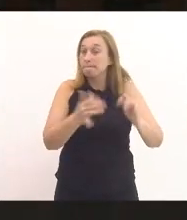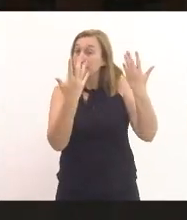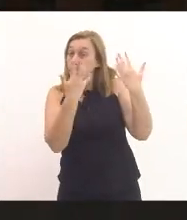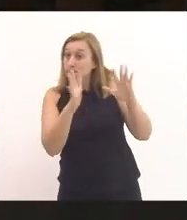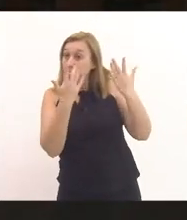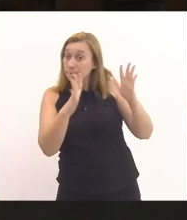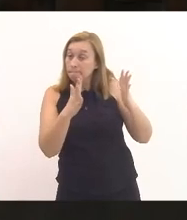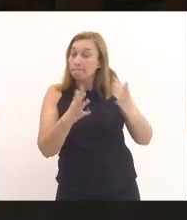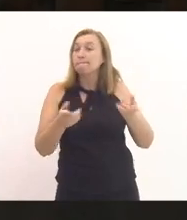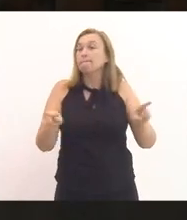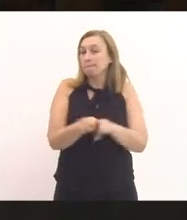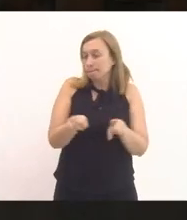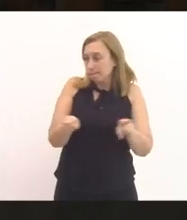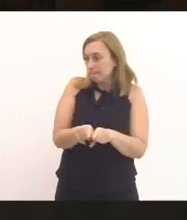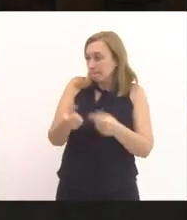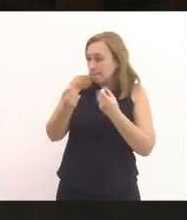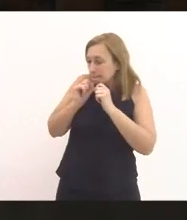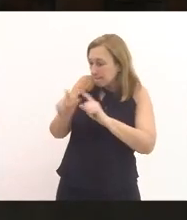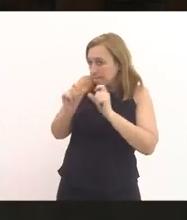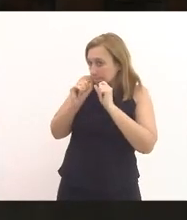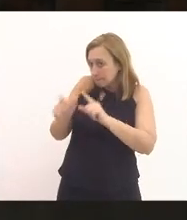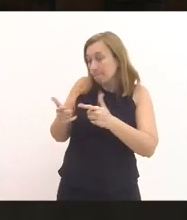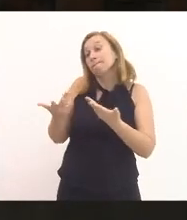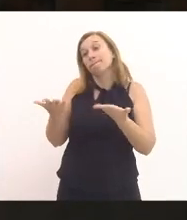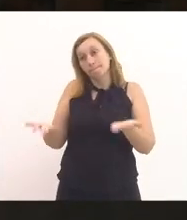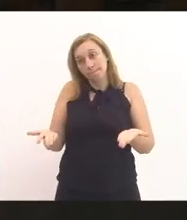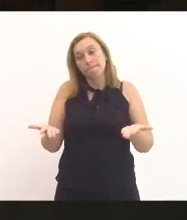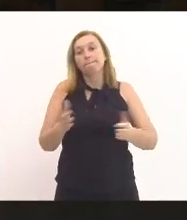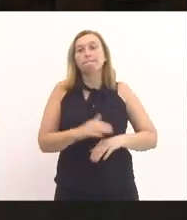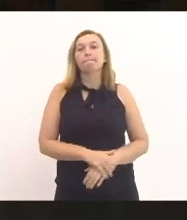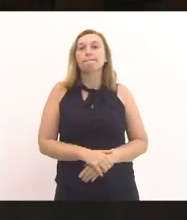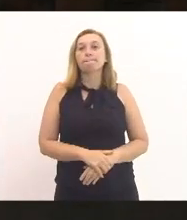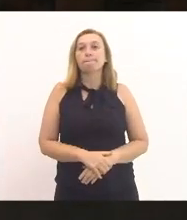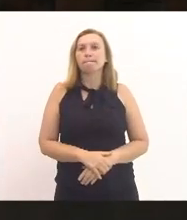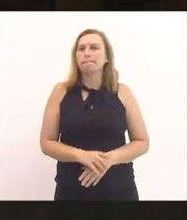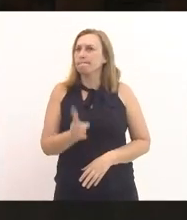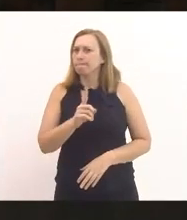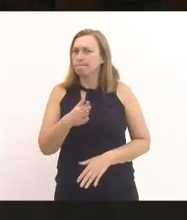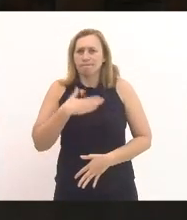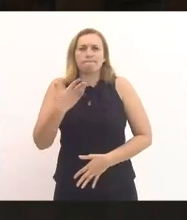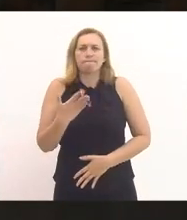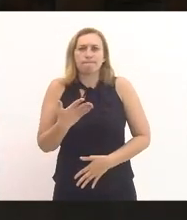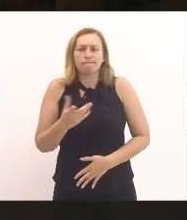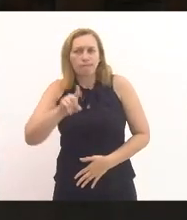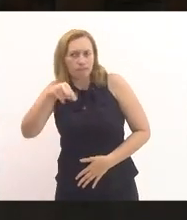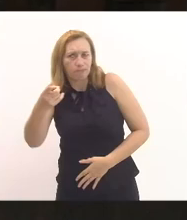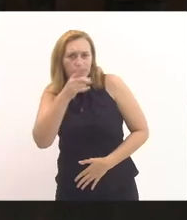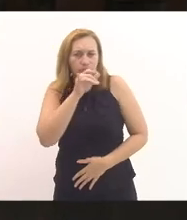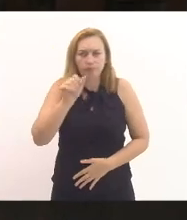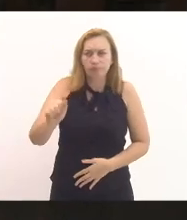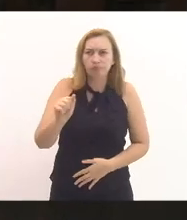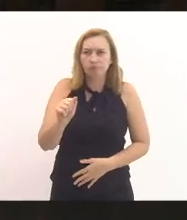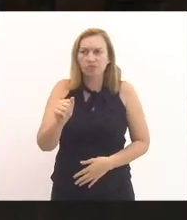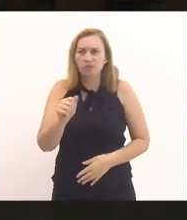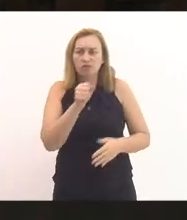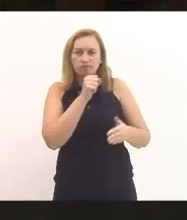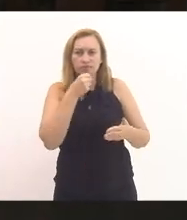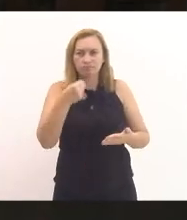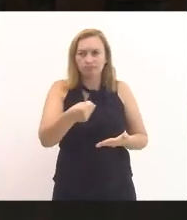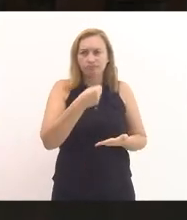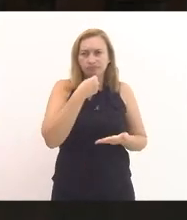forma de criticar isso o que não me espanta outro dia uma